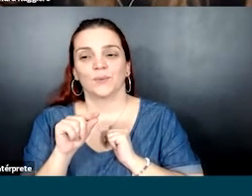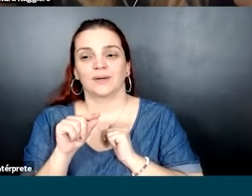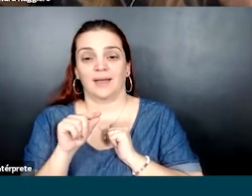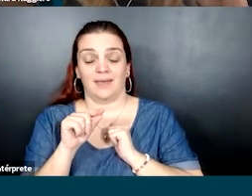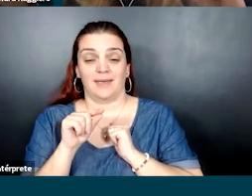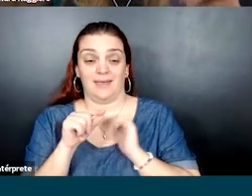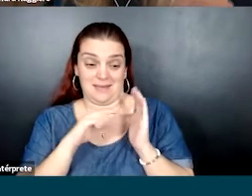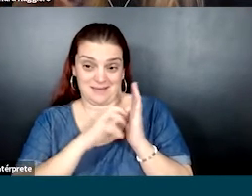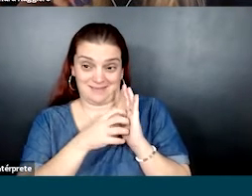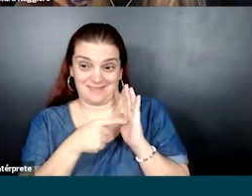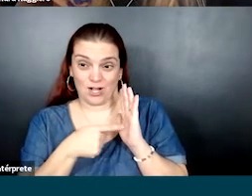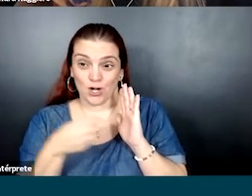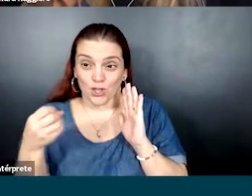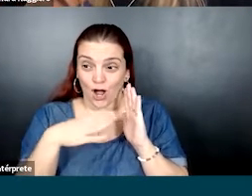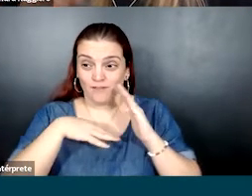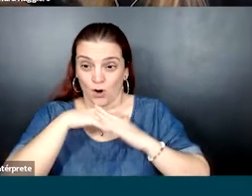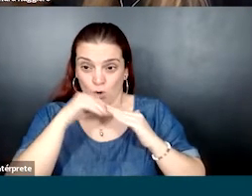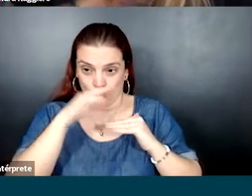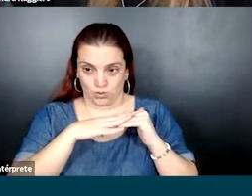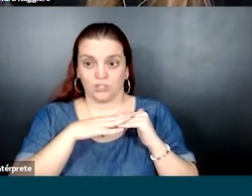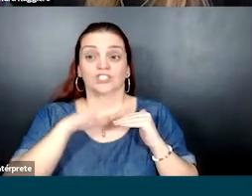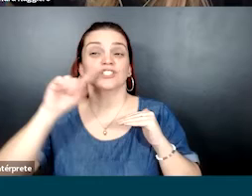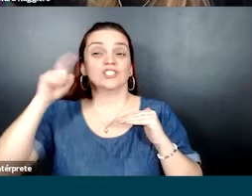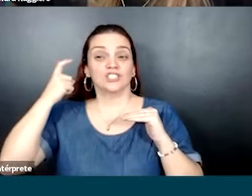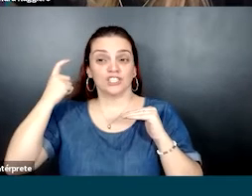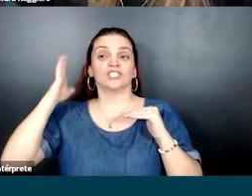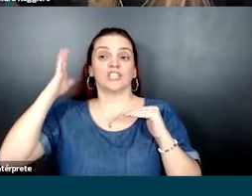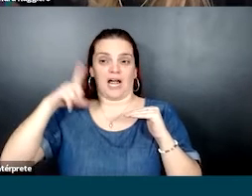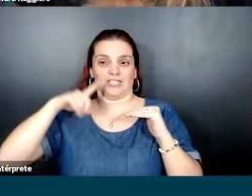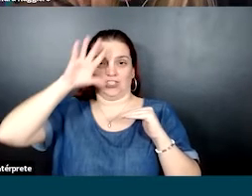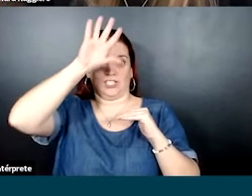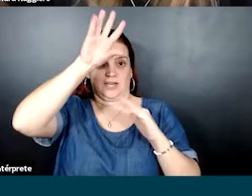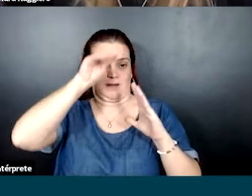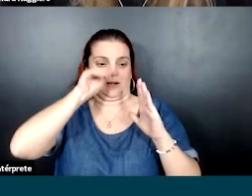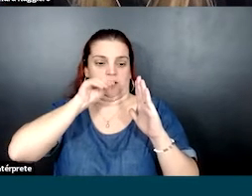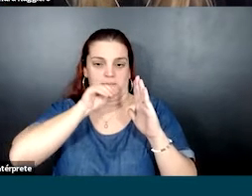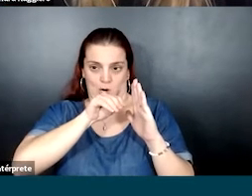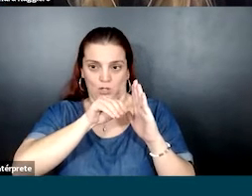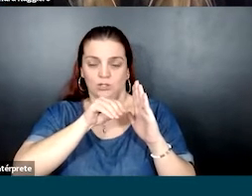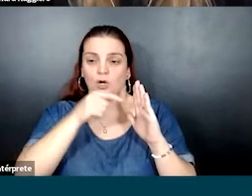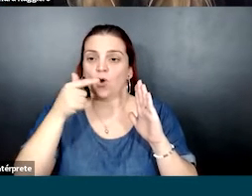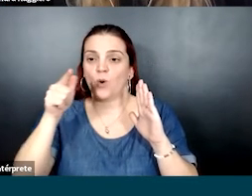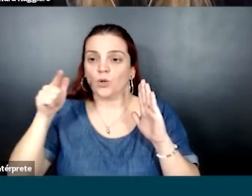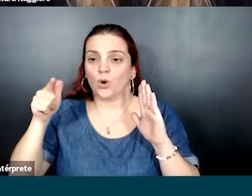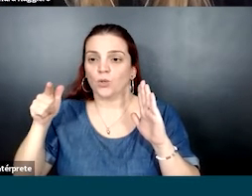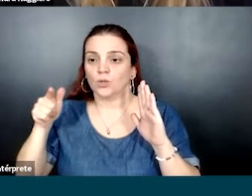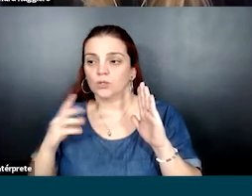ali, utilizando para a construção dessa nova base, essa base existente e outras também, outras